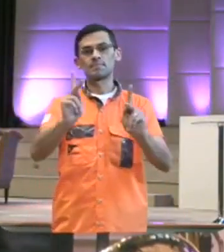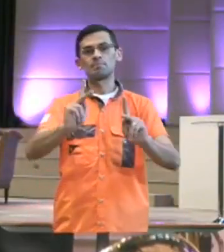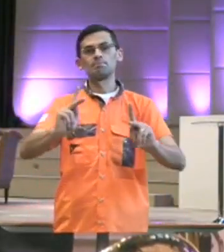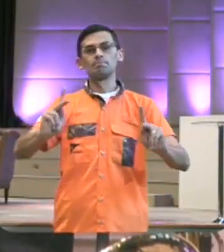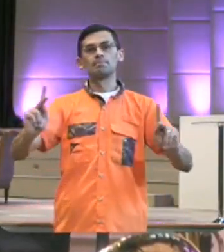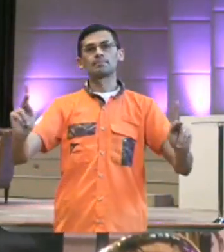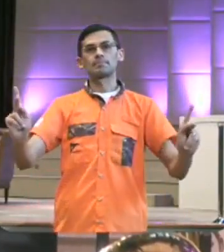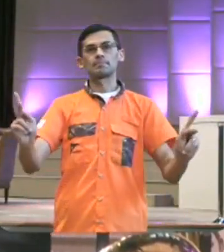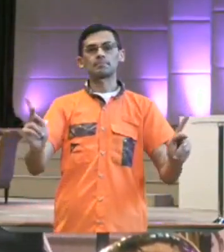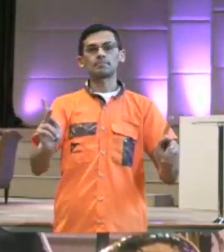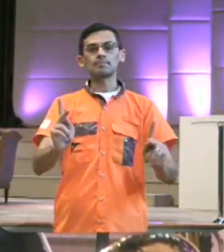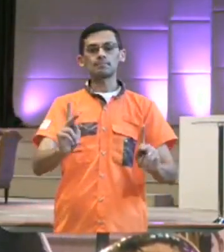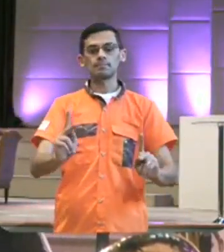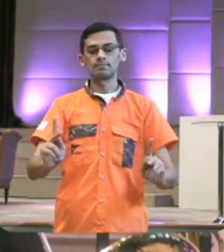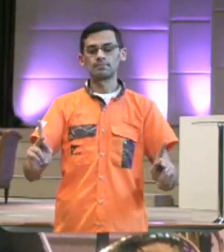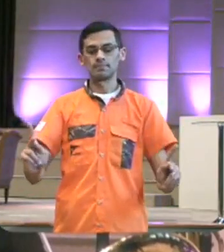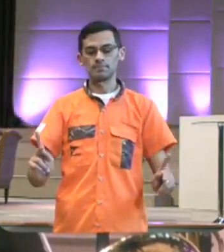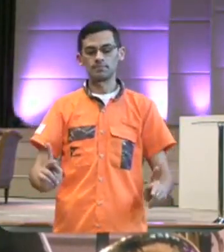temporal.